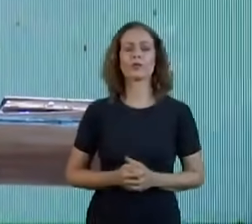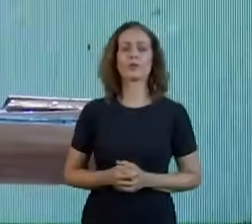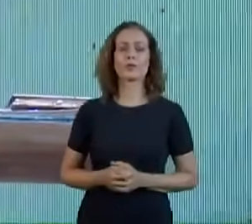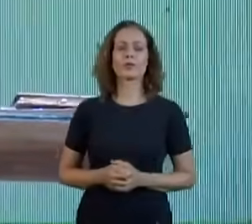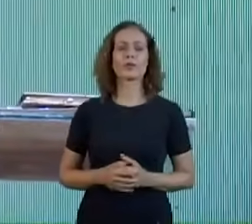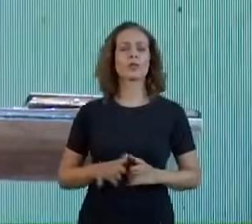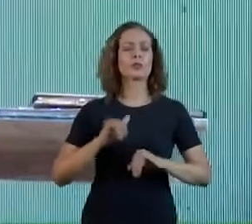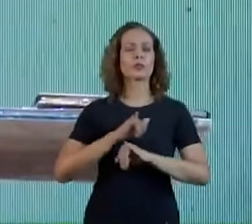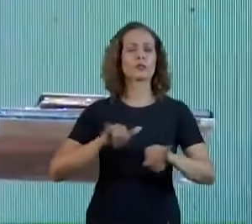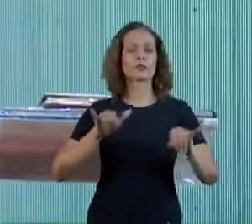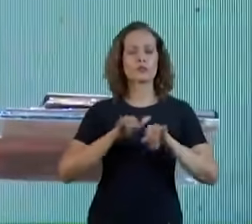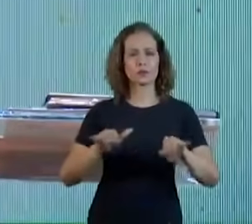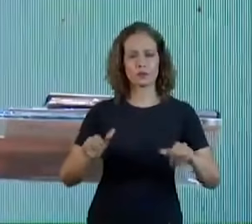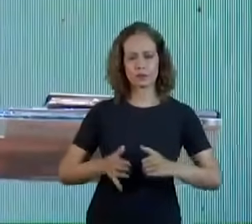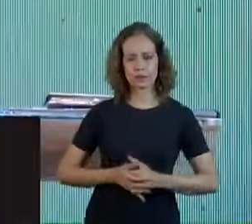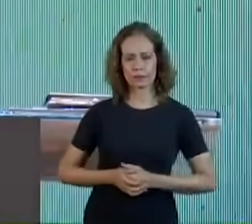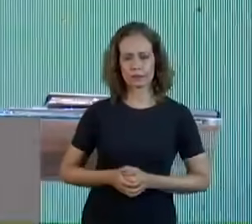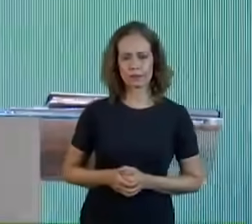assim: